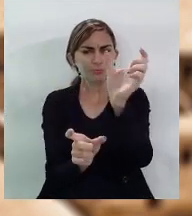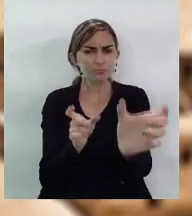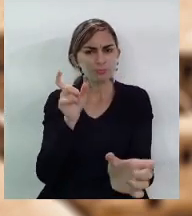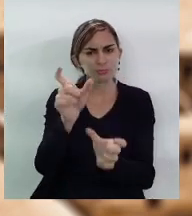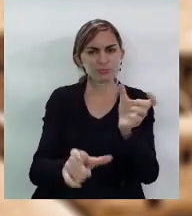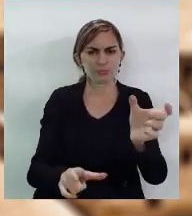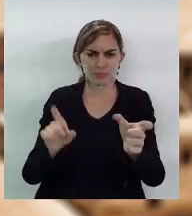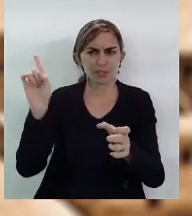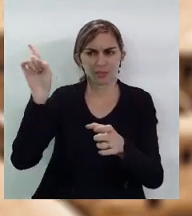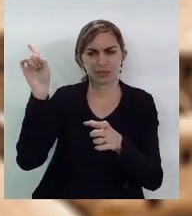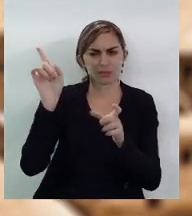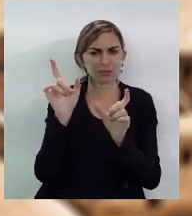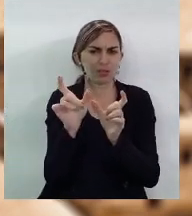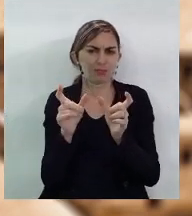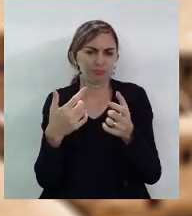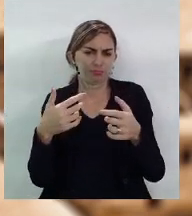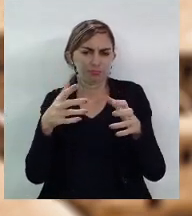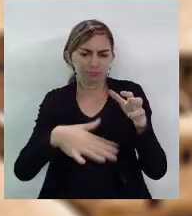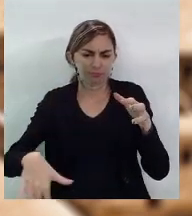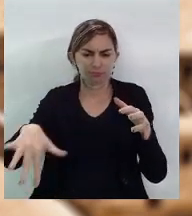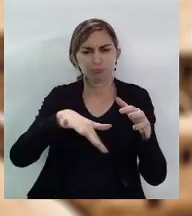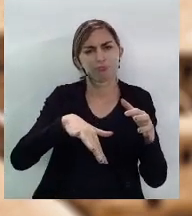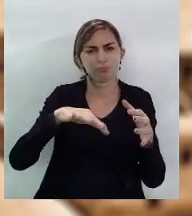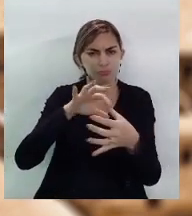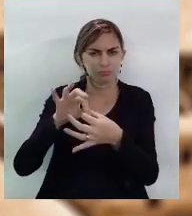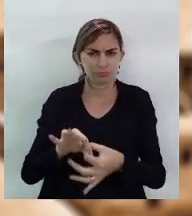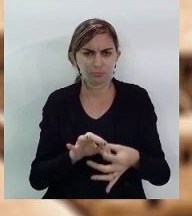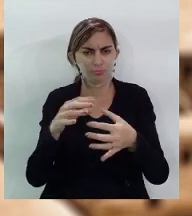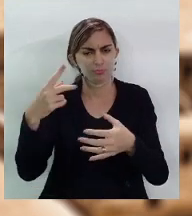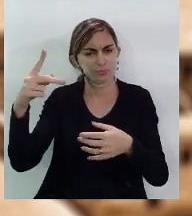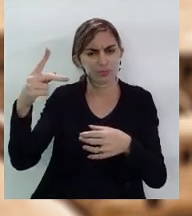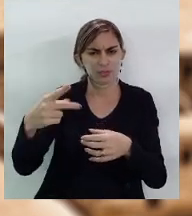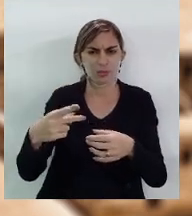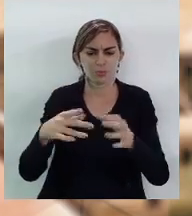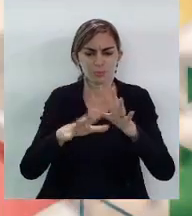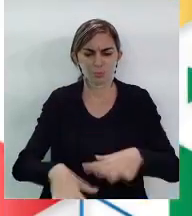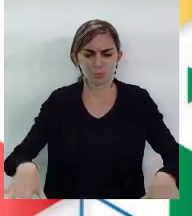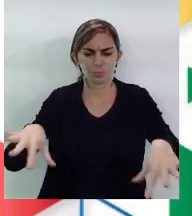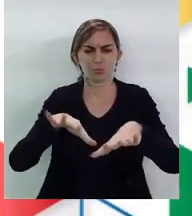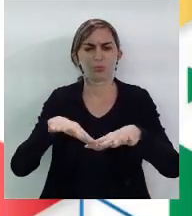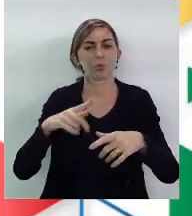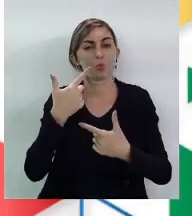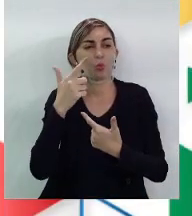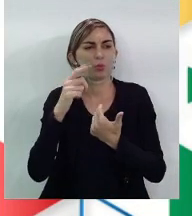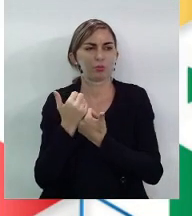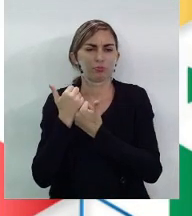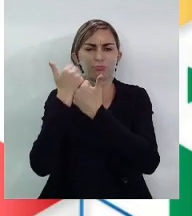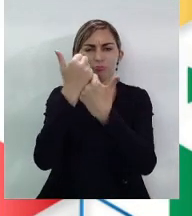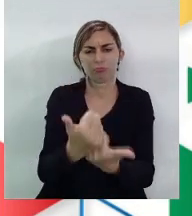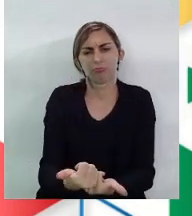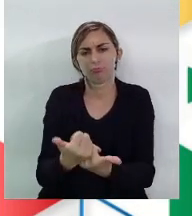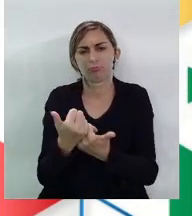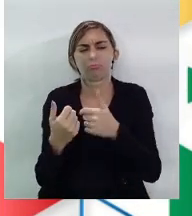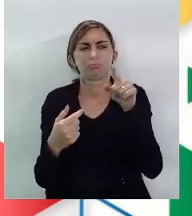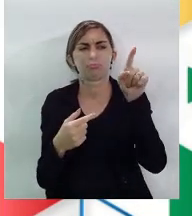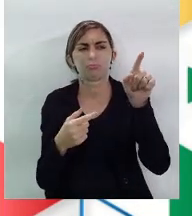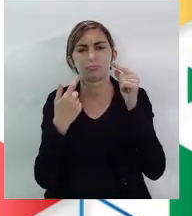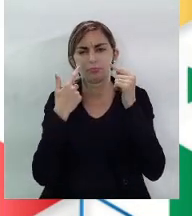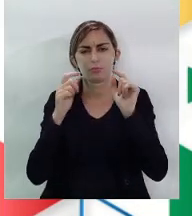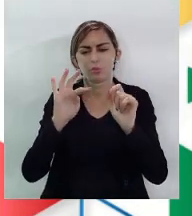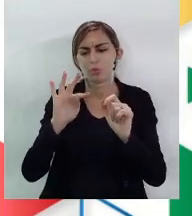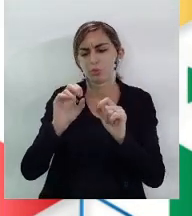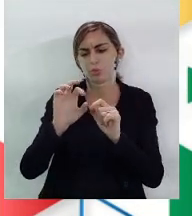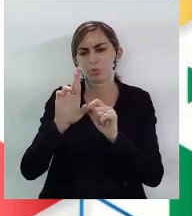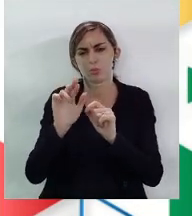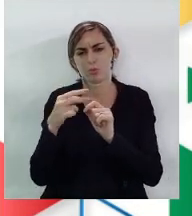esse universo religioso. Vamos adiante, trago uma outra representação na tela. Aqui nós temos a Torá,